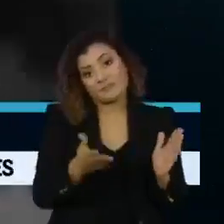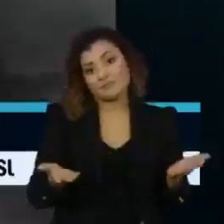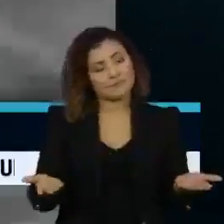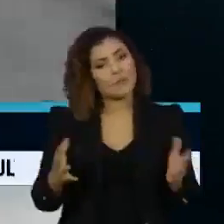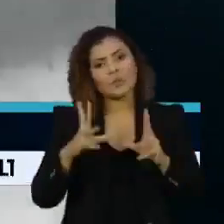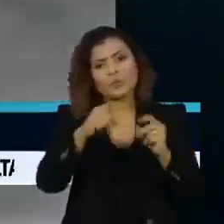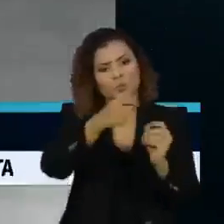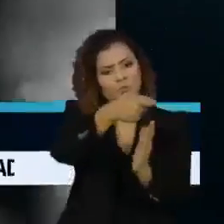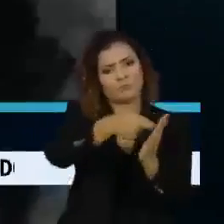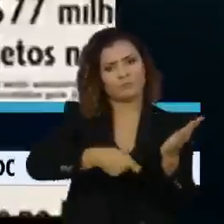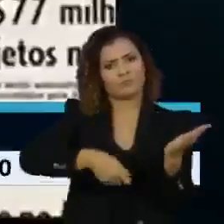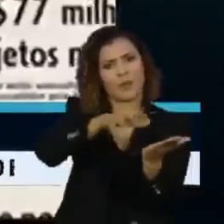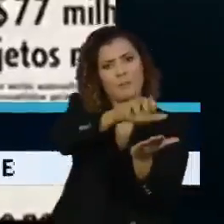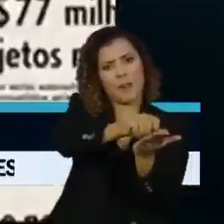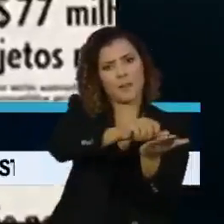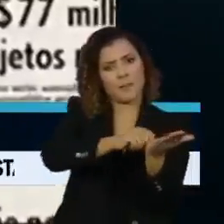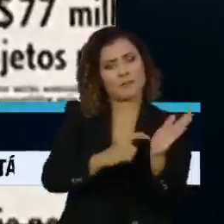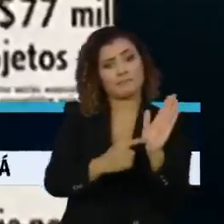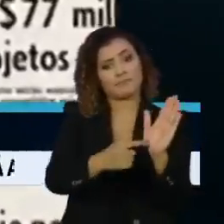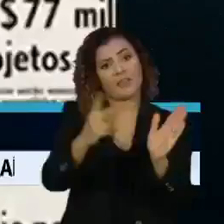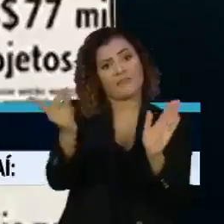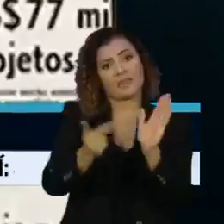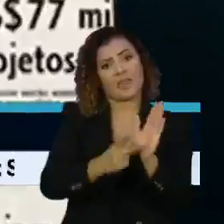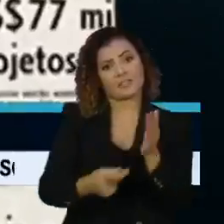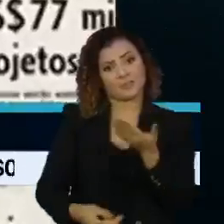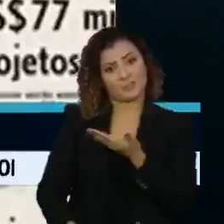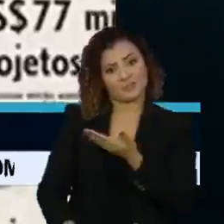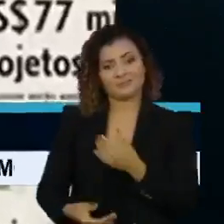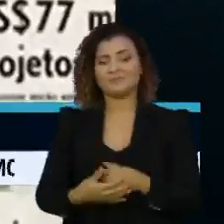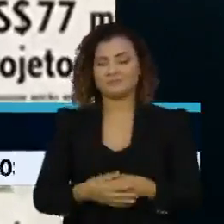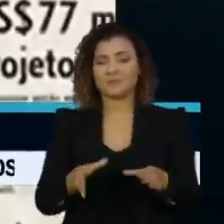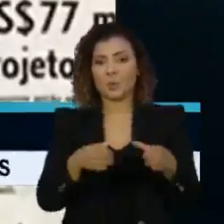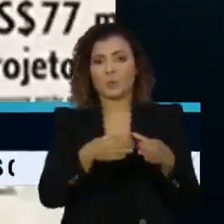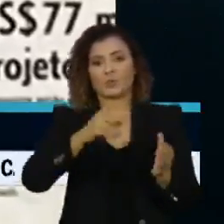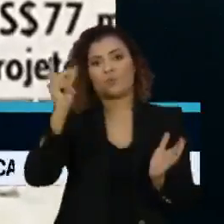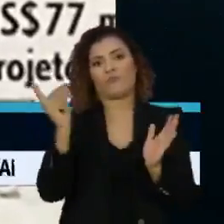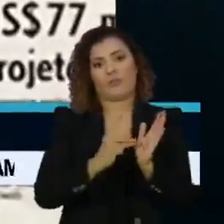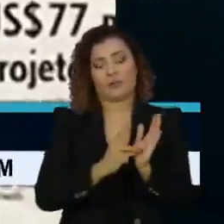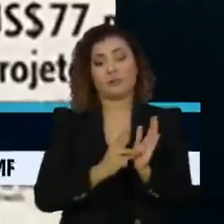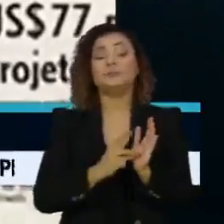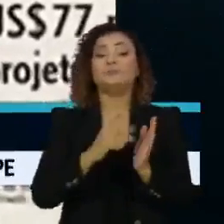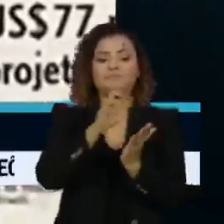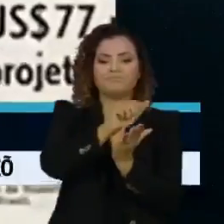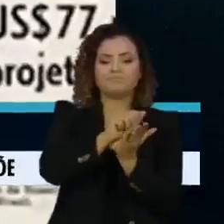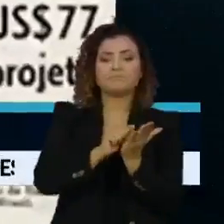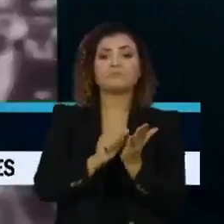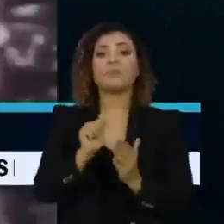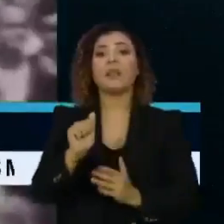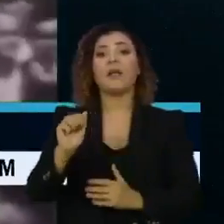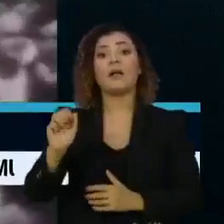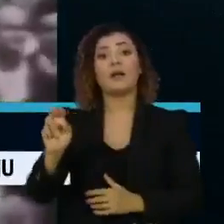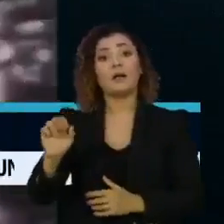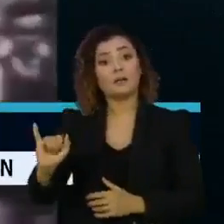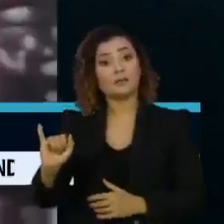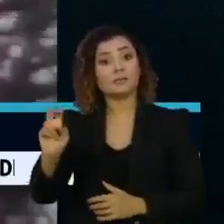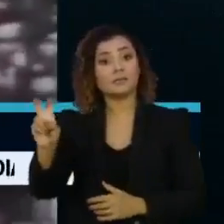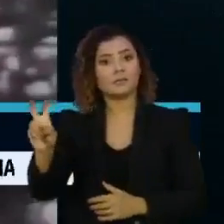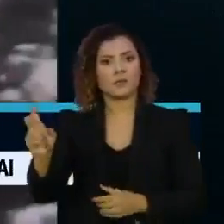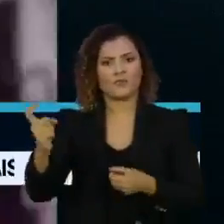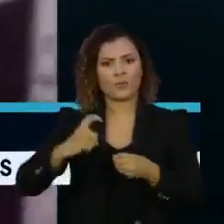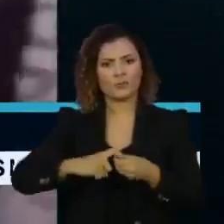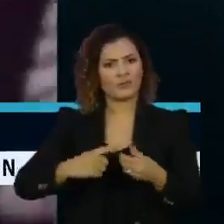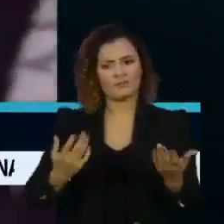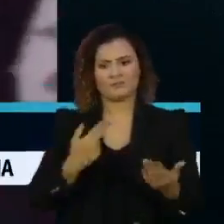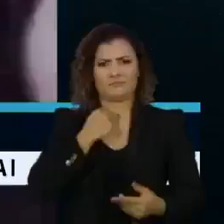no relatório da Comissão da Verdade, que os incautos que continuam a pedir a volta do AI-5 não têm o